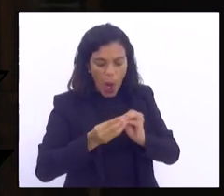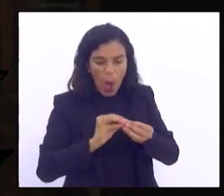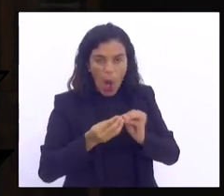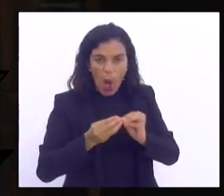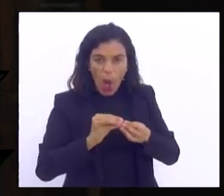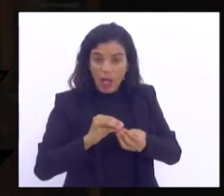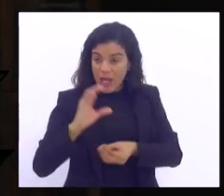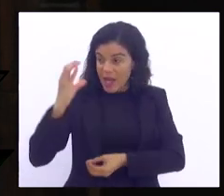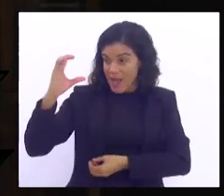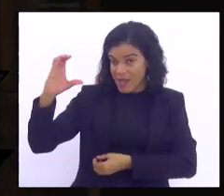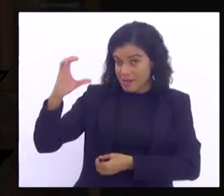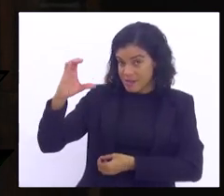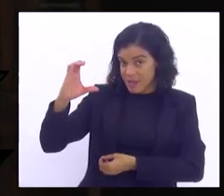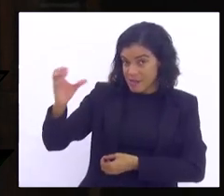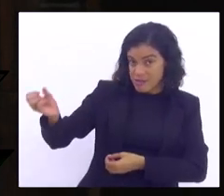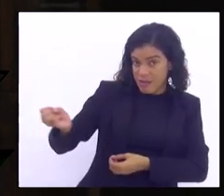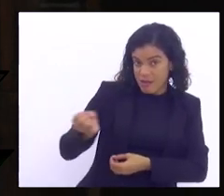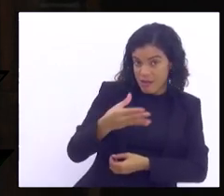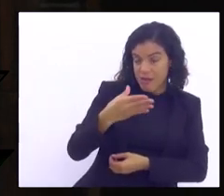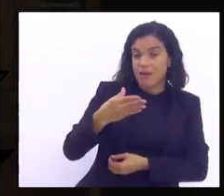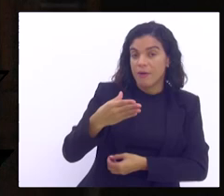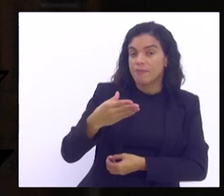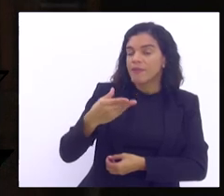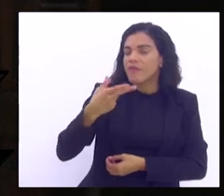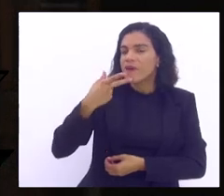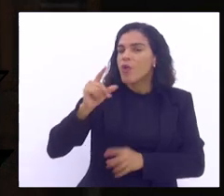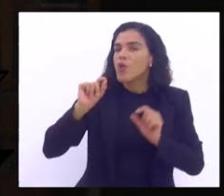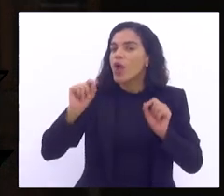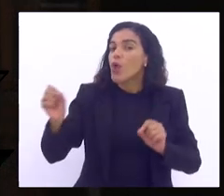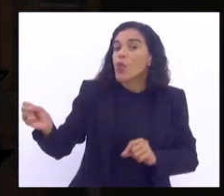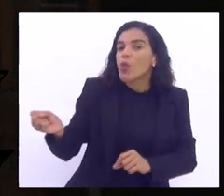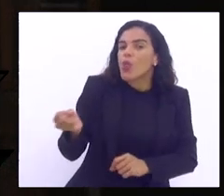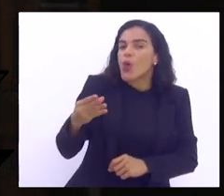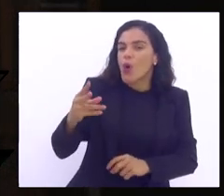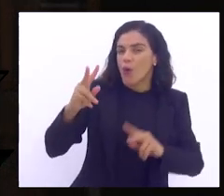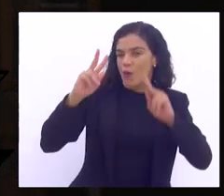Trata-se, segundo a ciência moderna, de um novo ser humano,